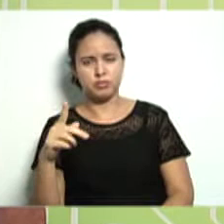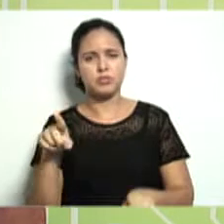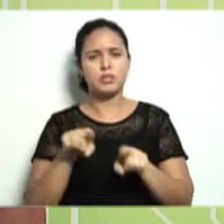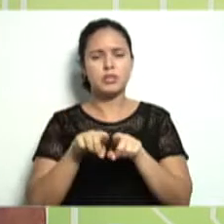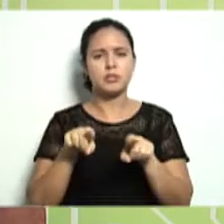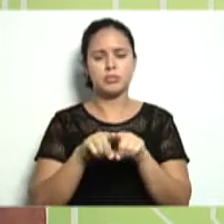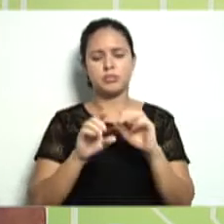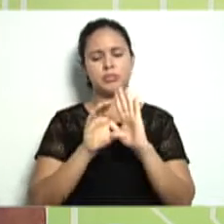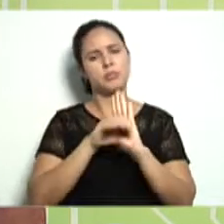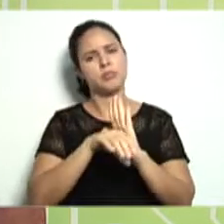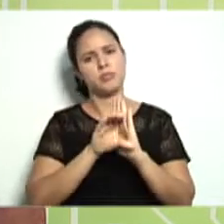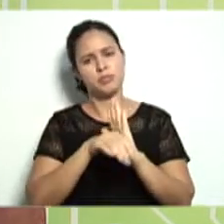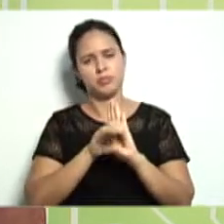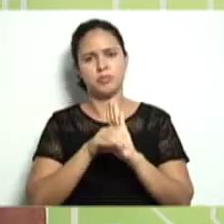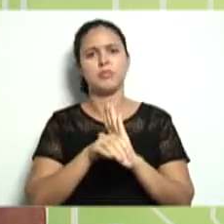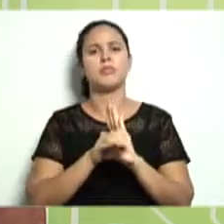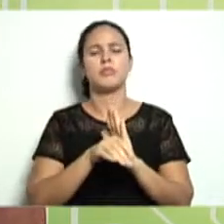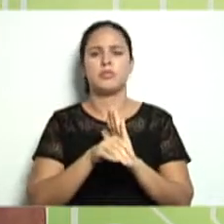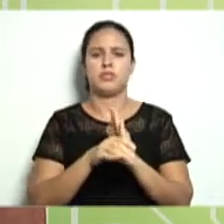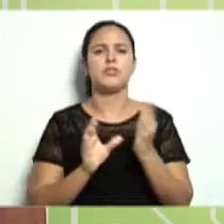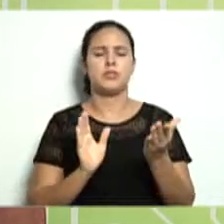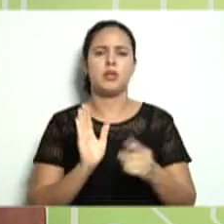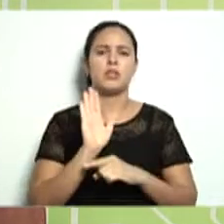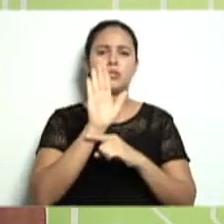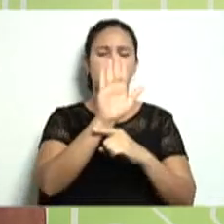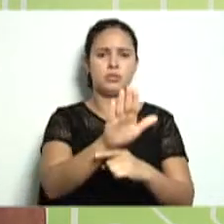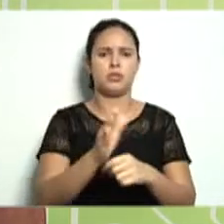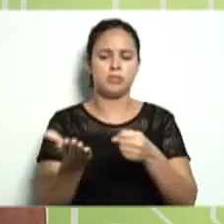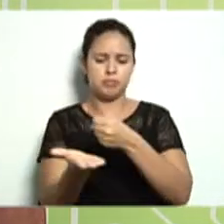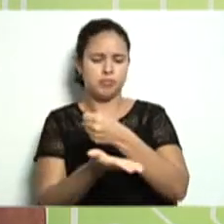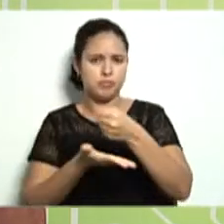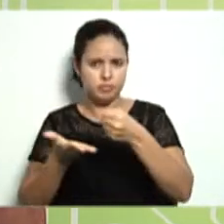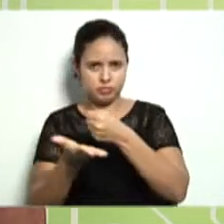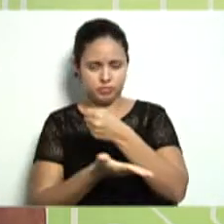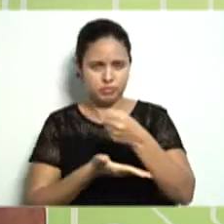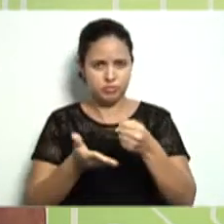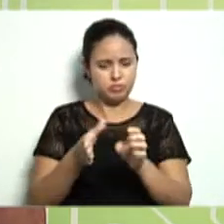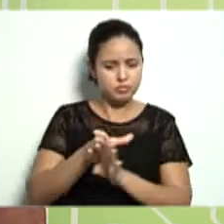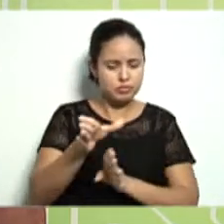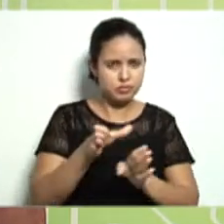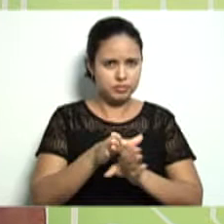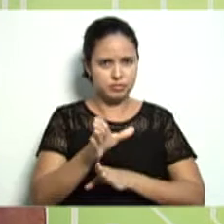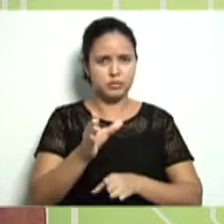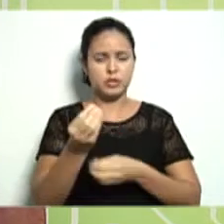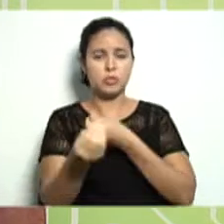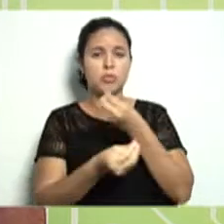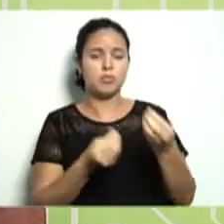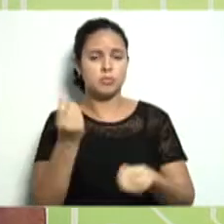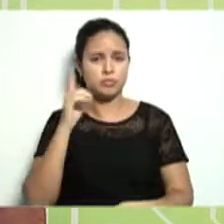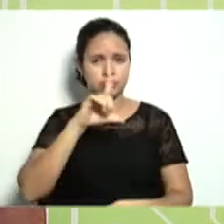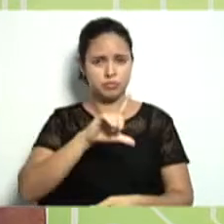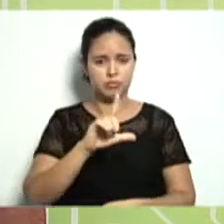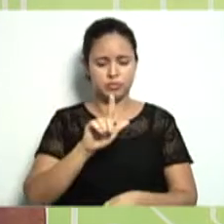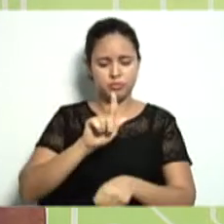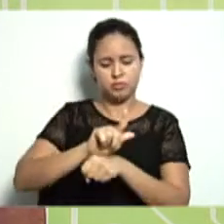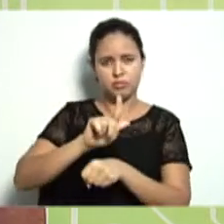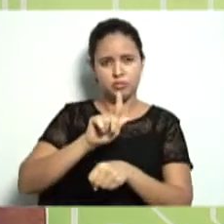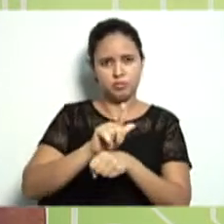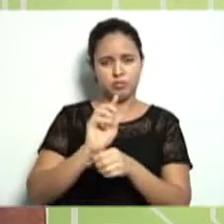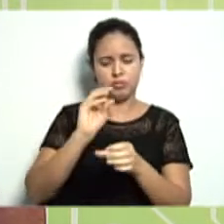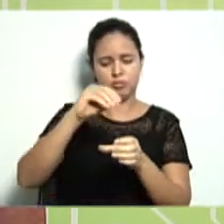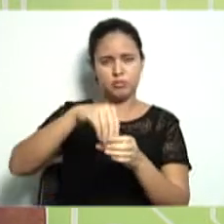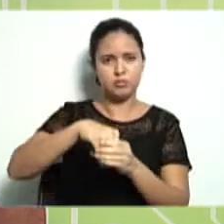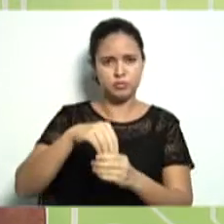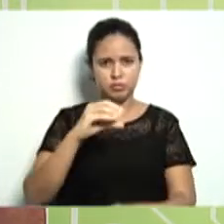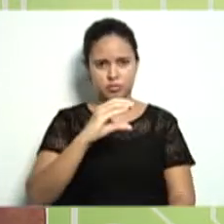alguns conteúdos que vão servir de base e que vão nos orientar a uma melhor gestão da nossa cooperativa. E aí nós vamos,